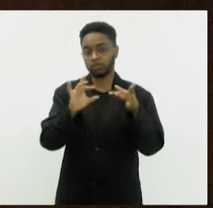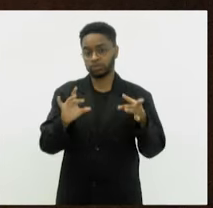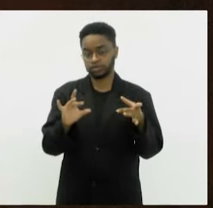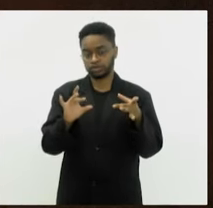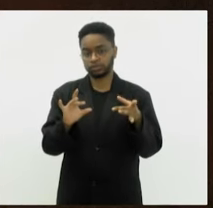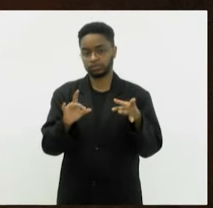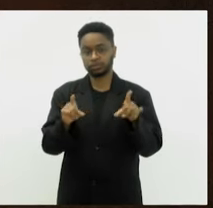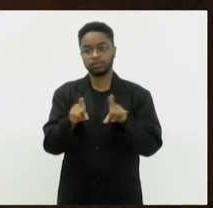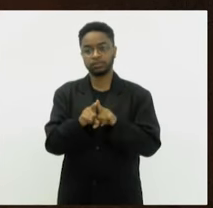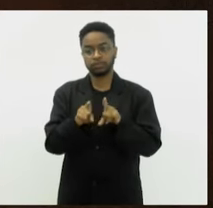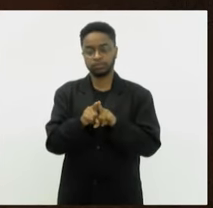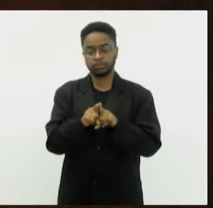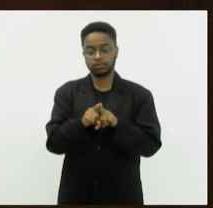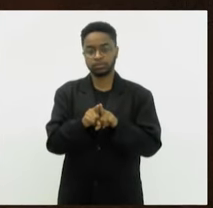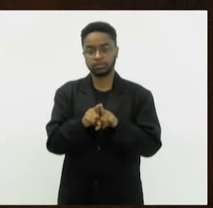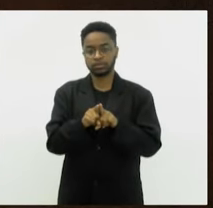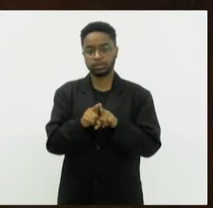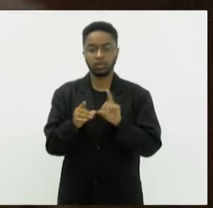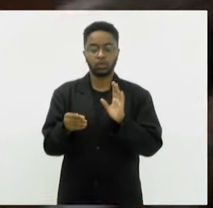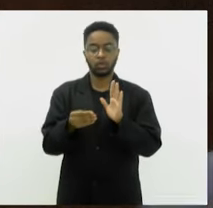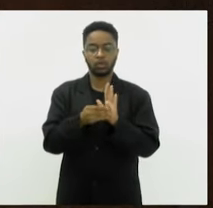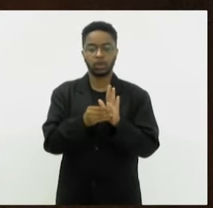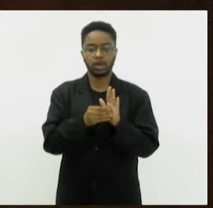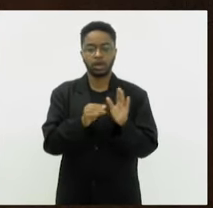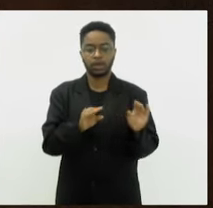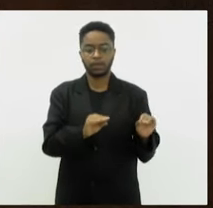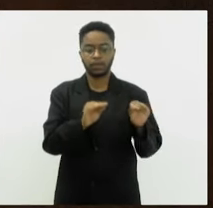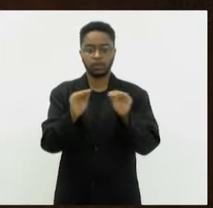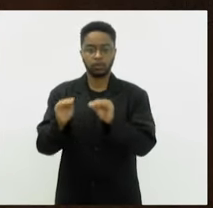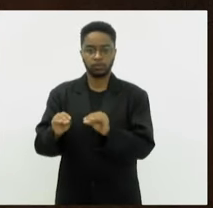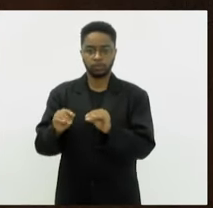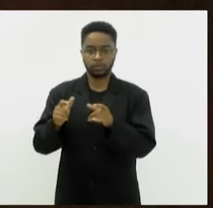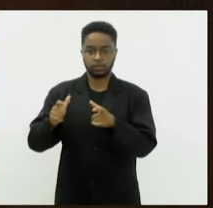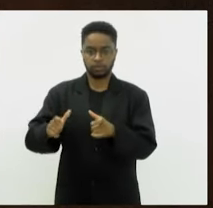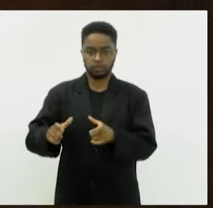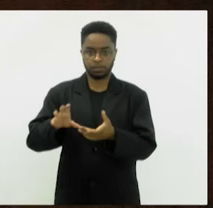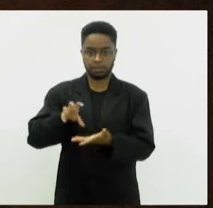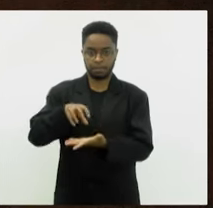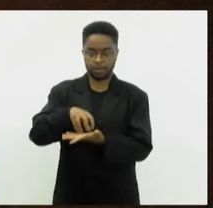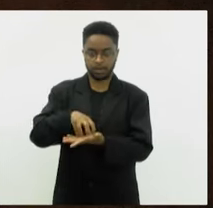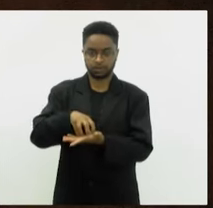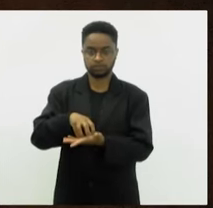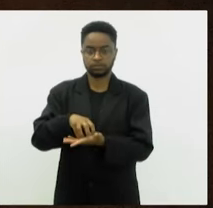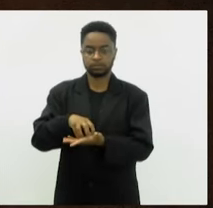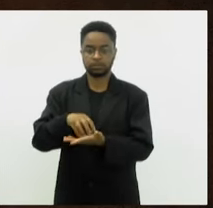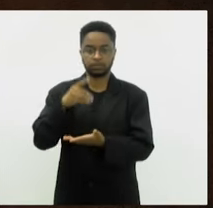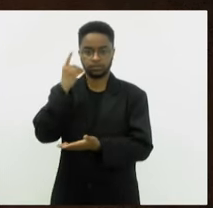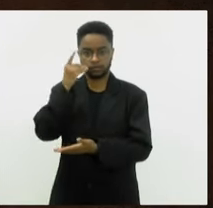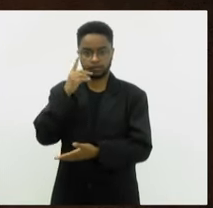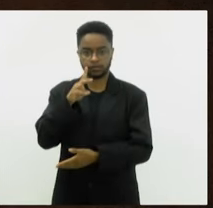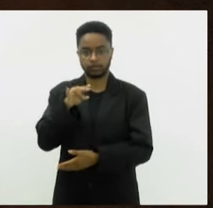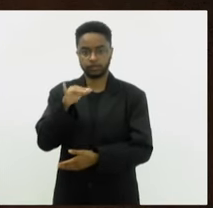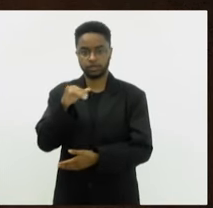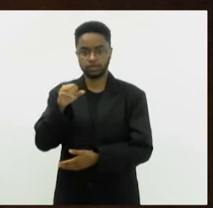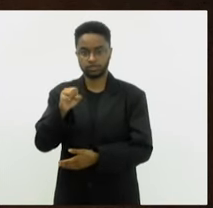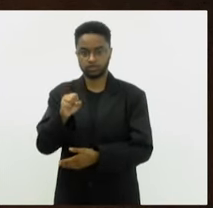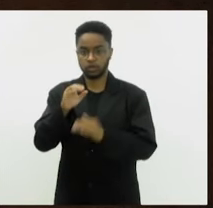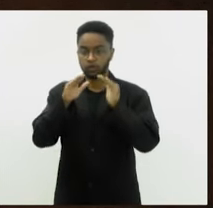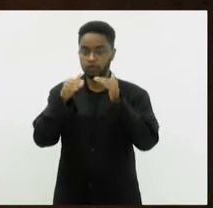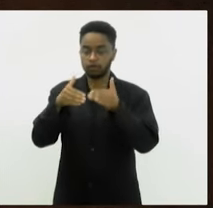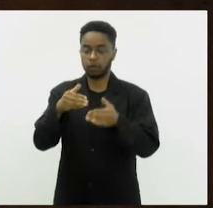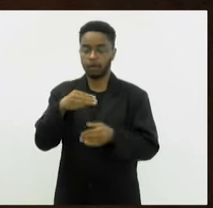e estendendo essa opção de lotação que o deputado Vinícius Cozolino fez especificamente para os